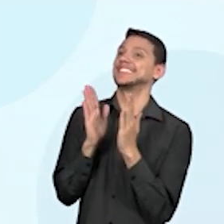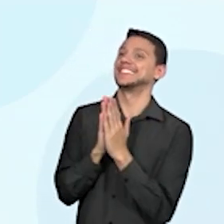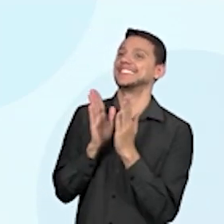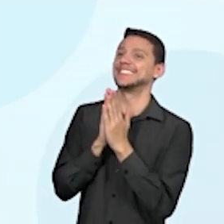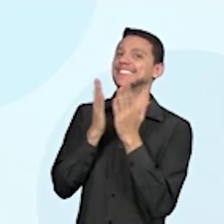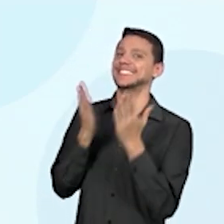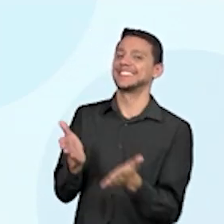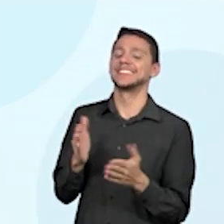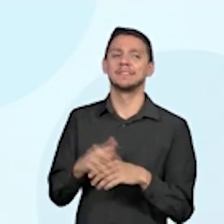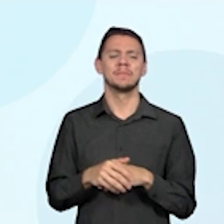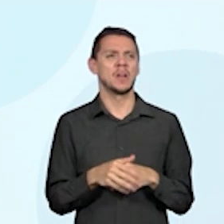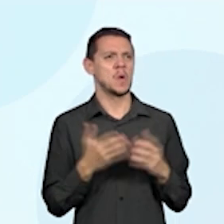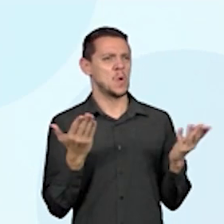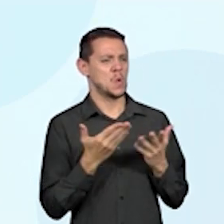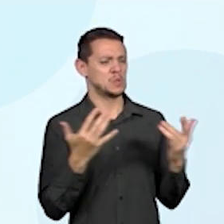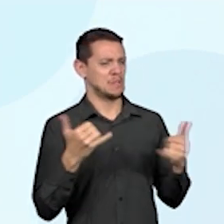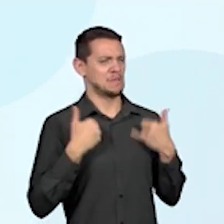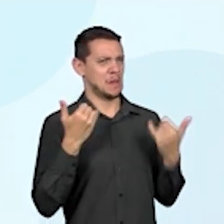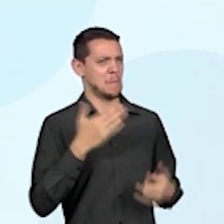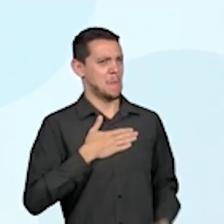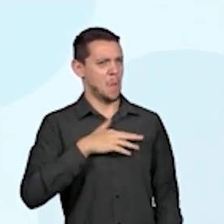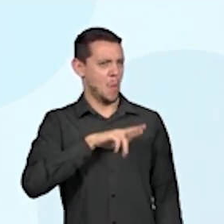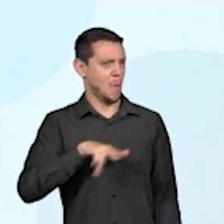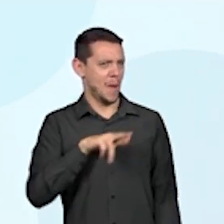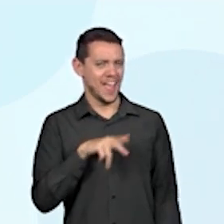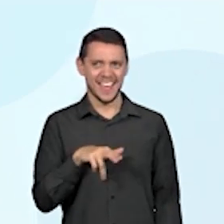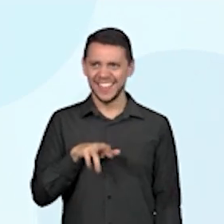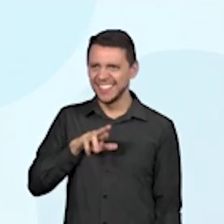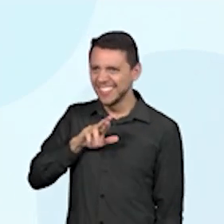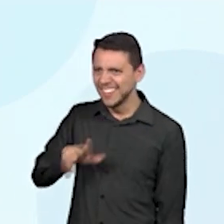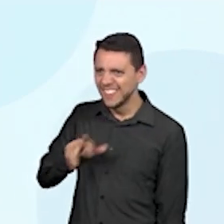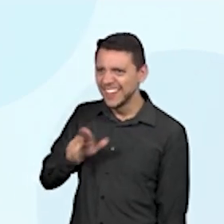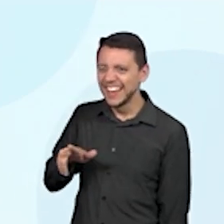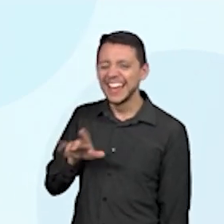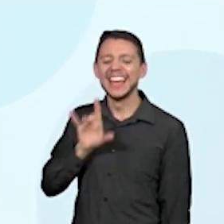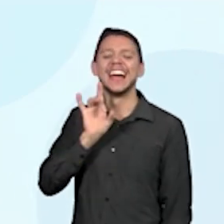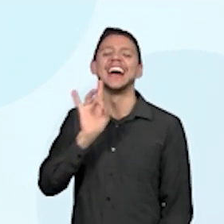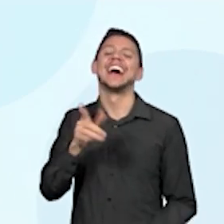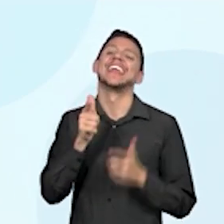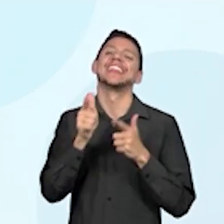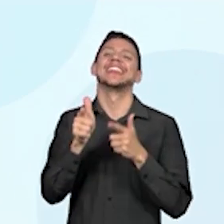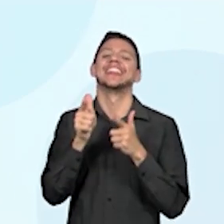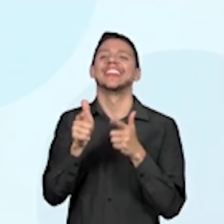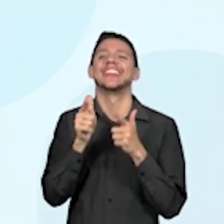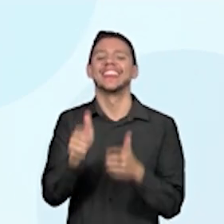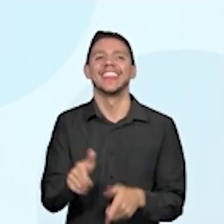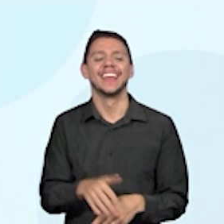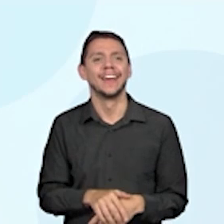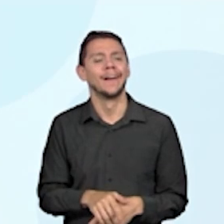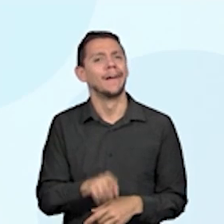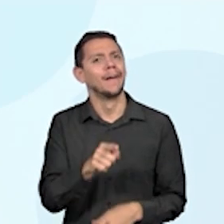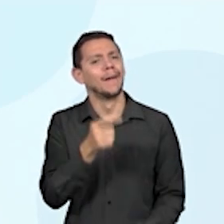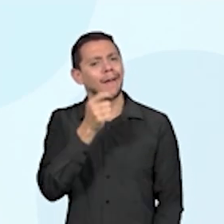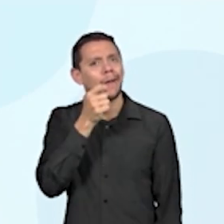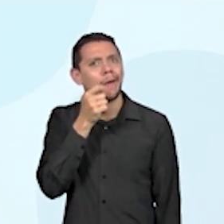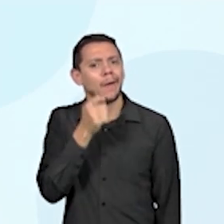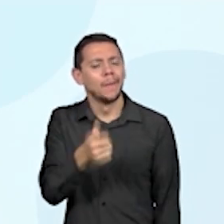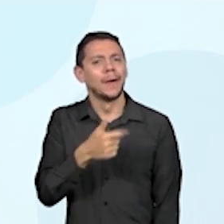meu aniversário. Não é? Estava só te testando. Você quase me